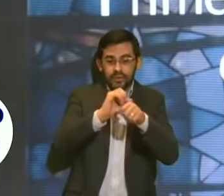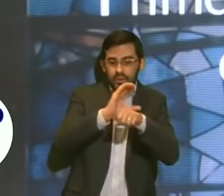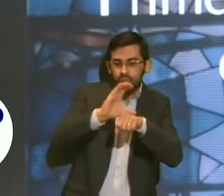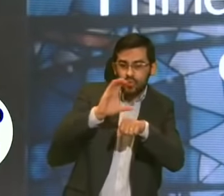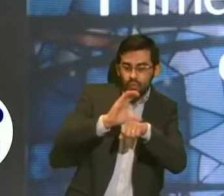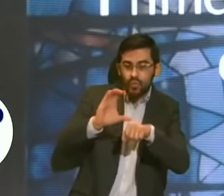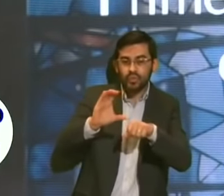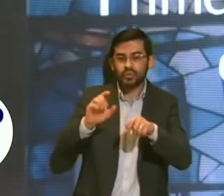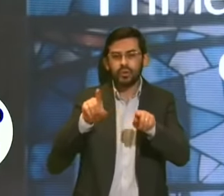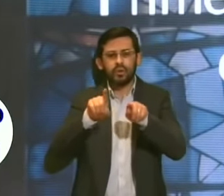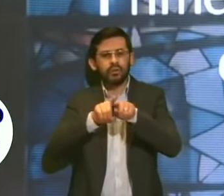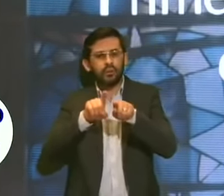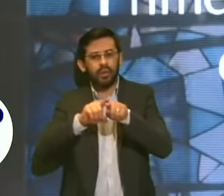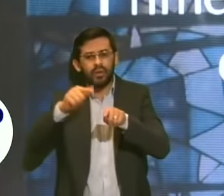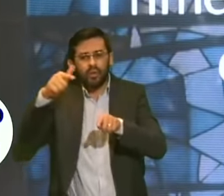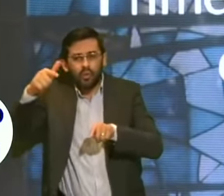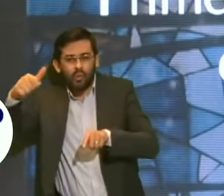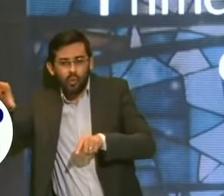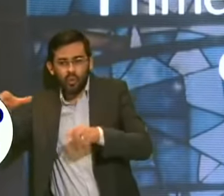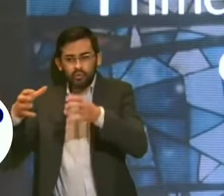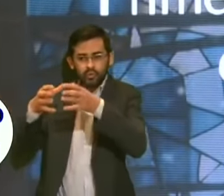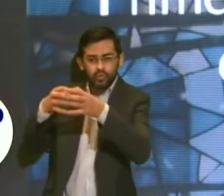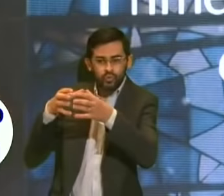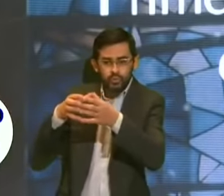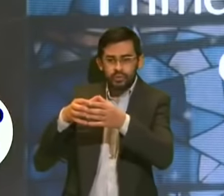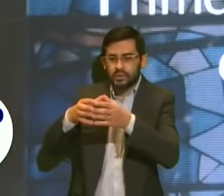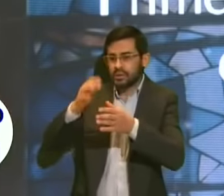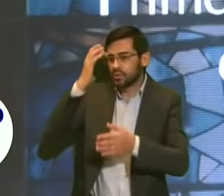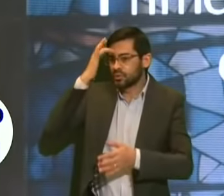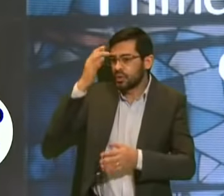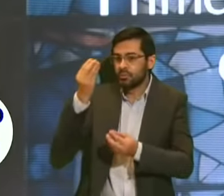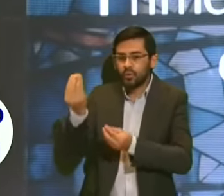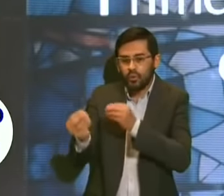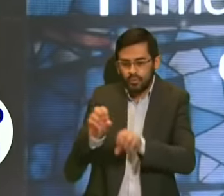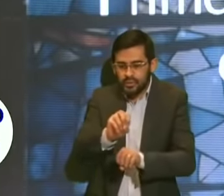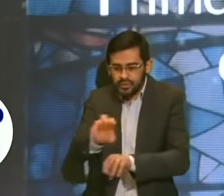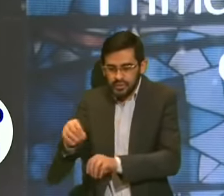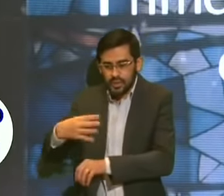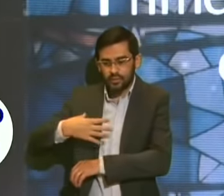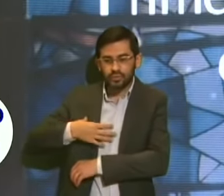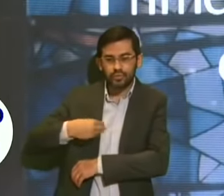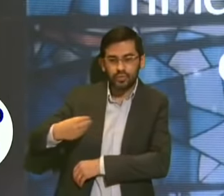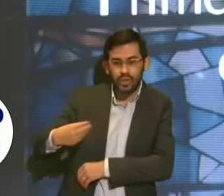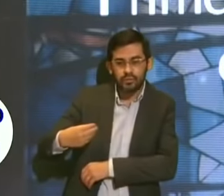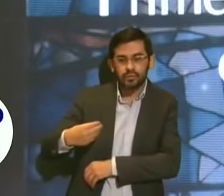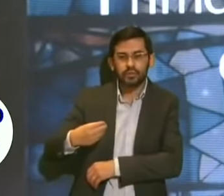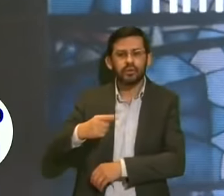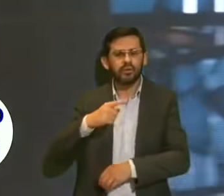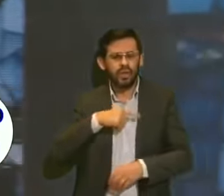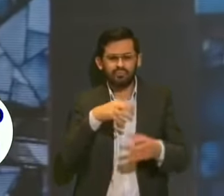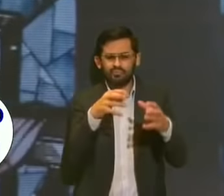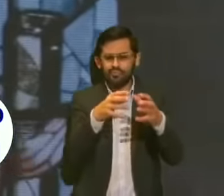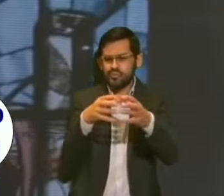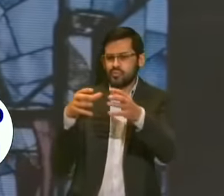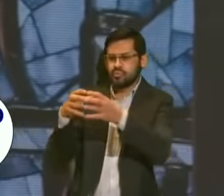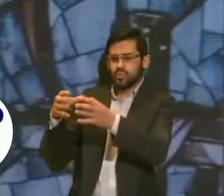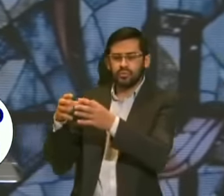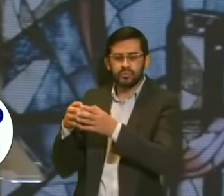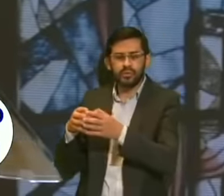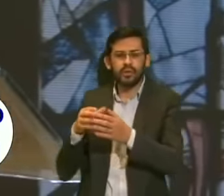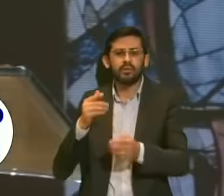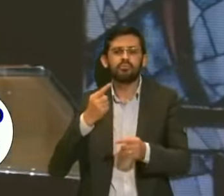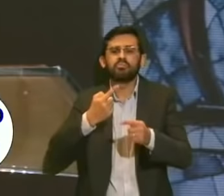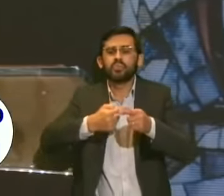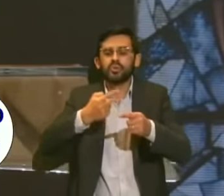Tem programas para gente que não sabe lidar com os filhos, educar os filhos. Tem programas. Por quê, gente? Porque é quando a